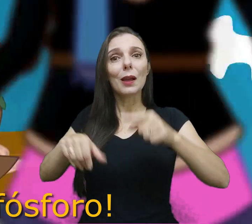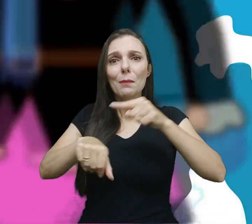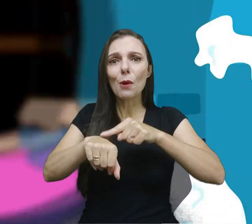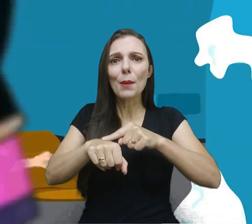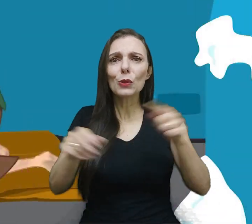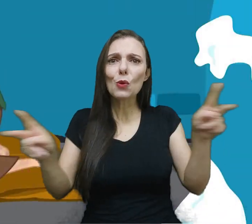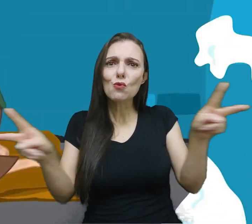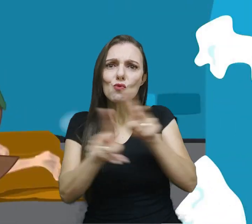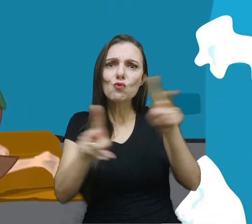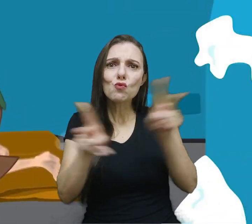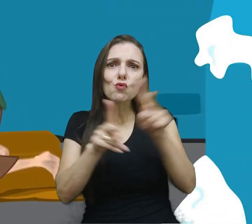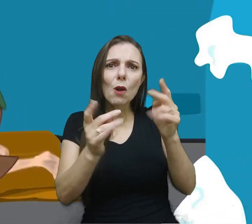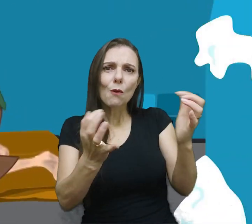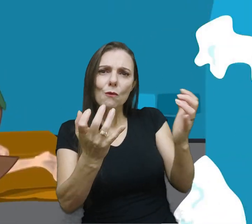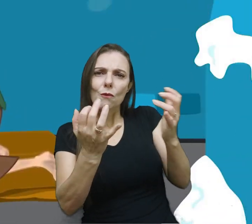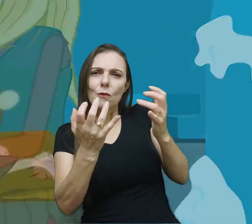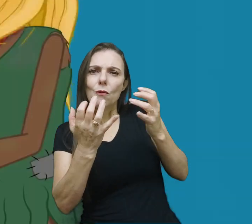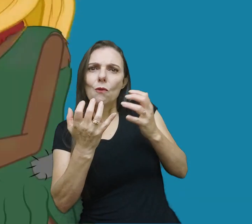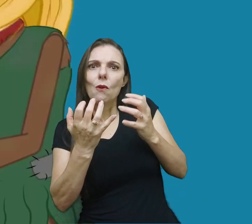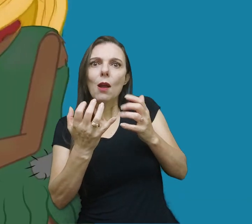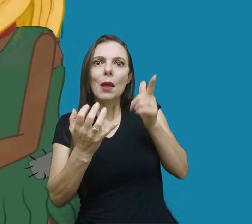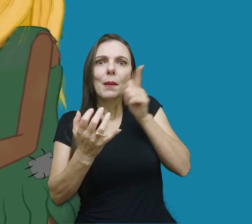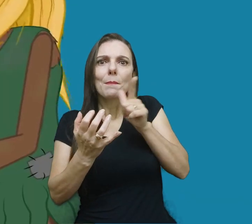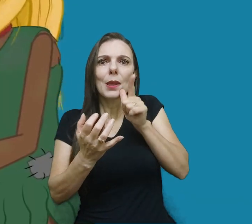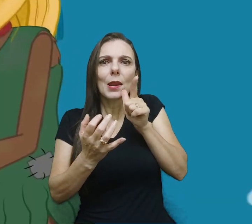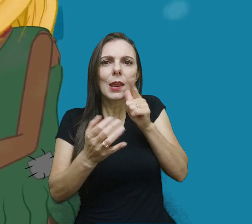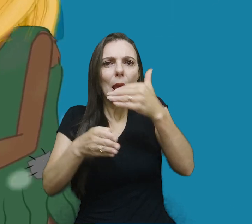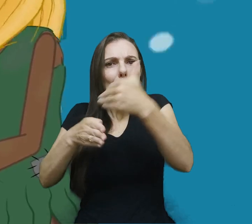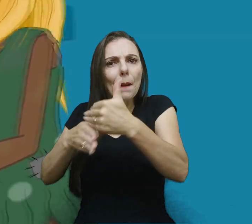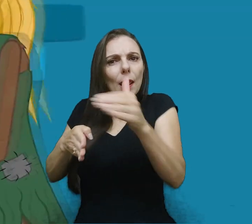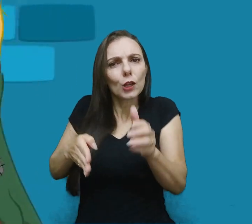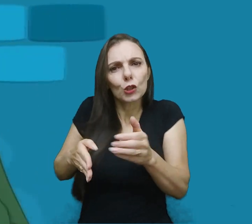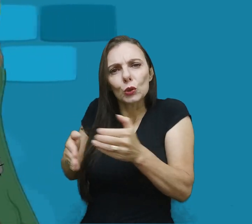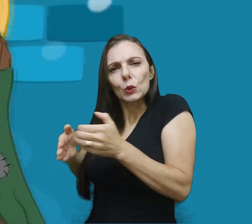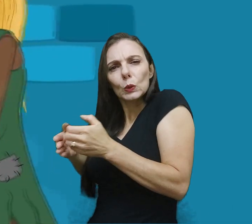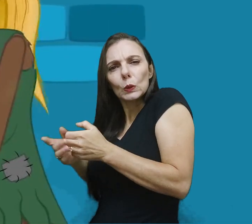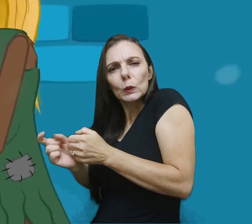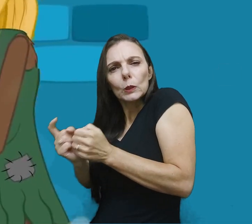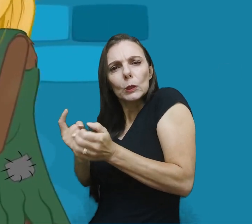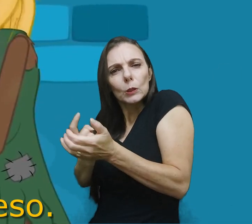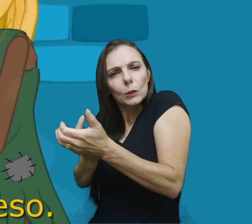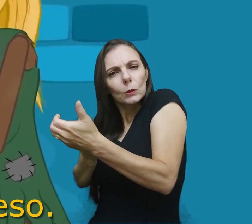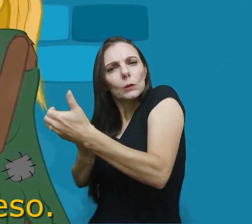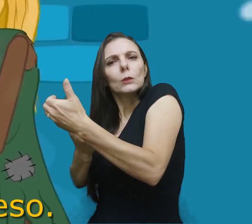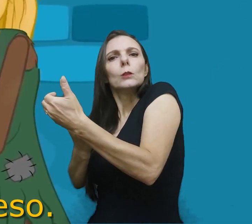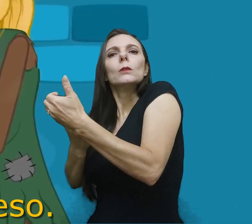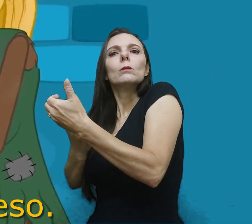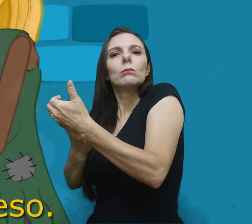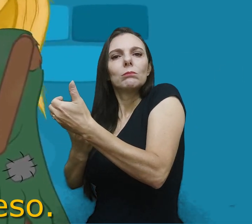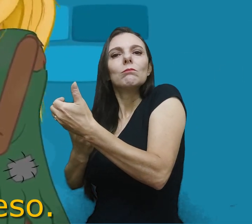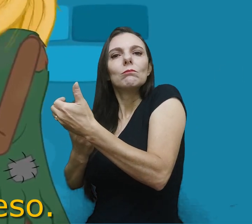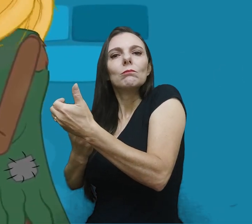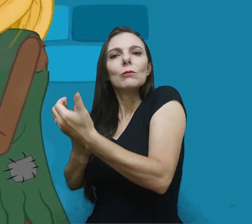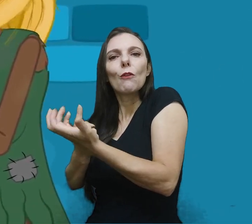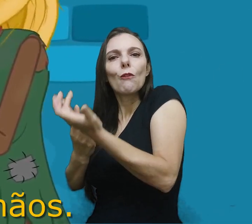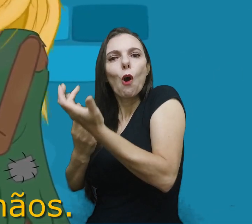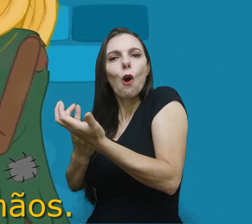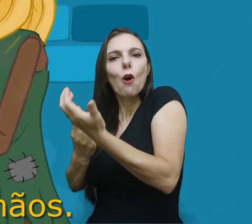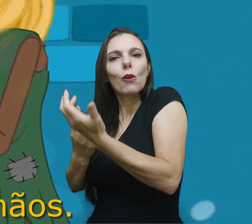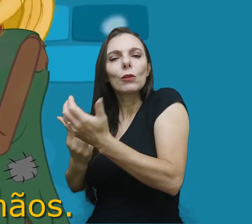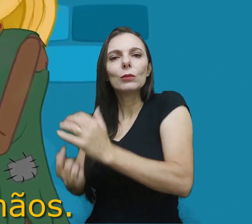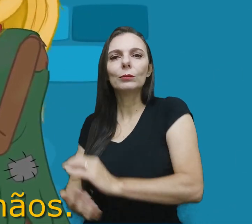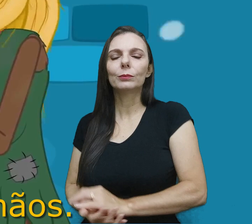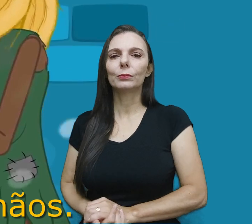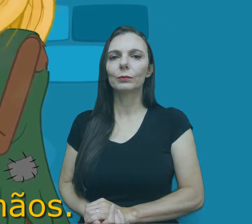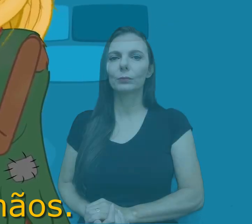fósforo. Naquele momento, um vento frio soprou. A menina virou-se para a parede para manter o fósforo aceso e